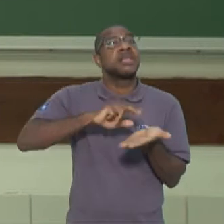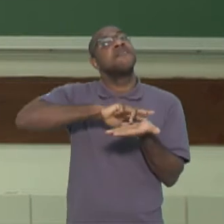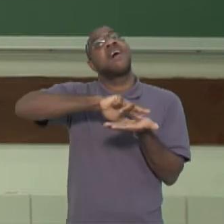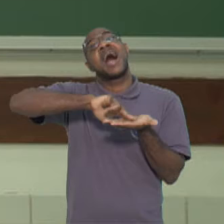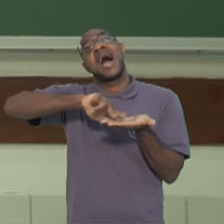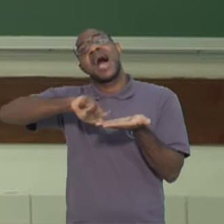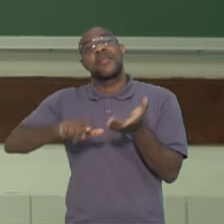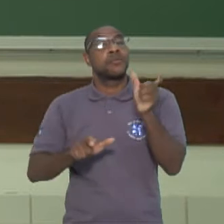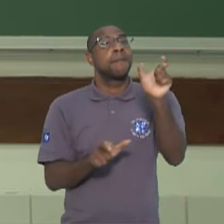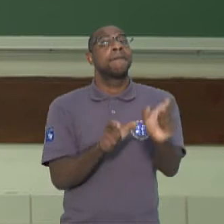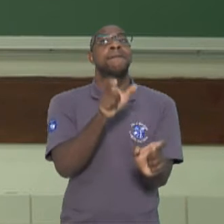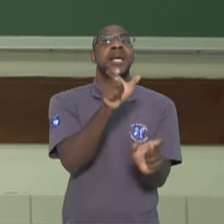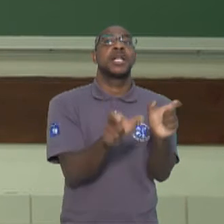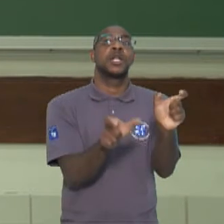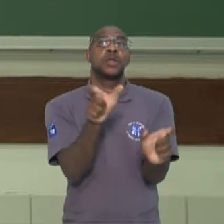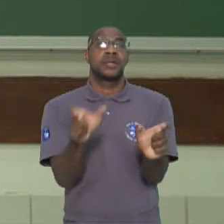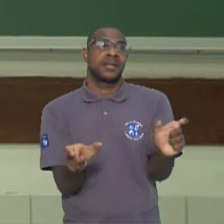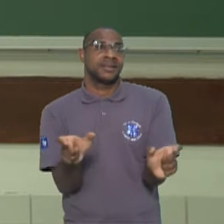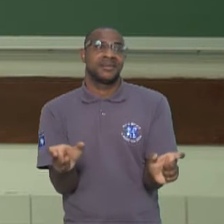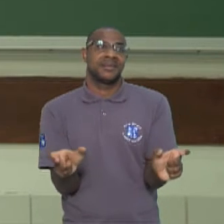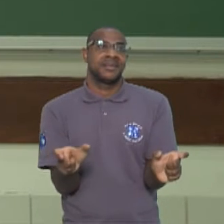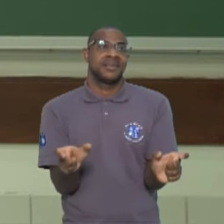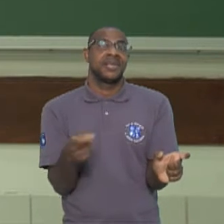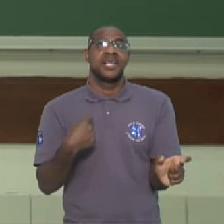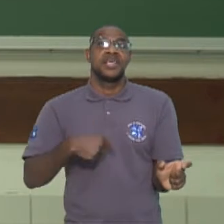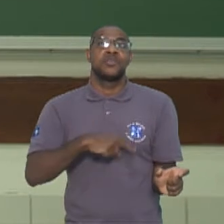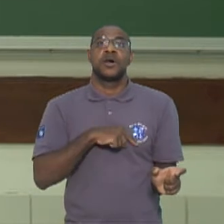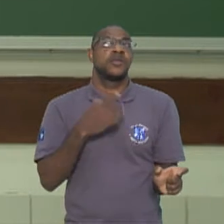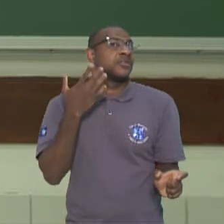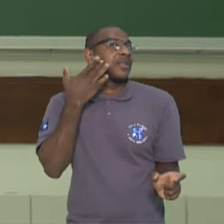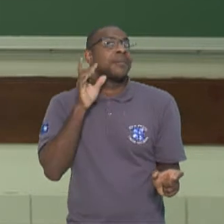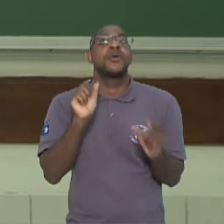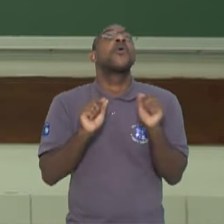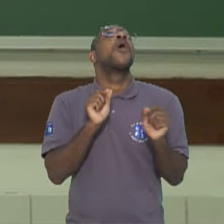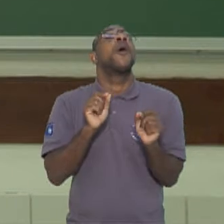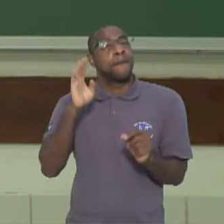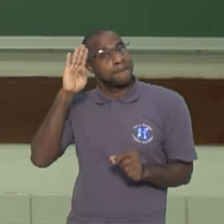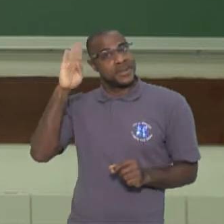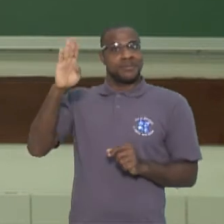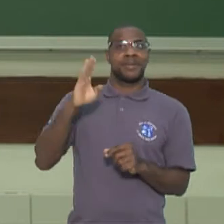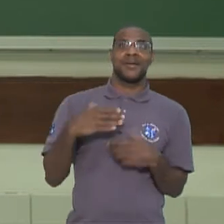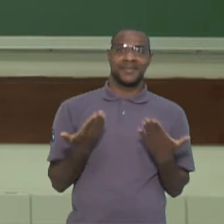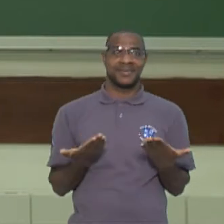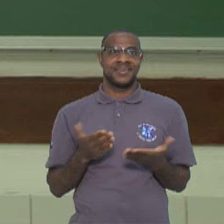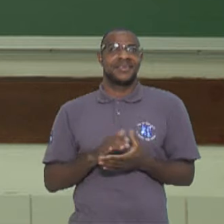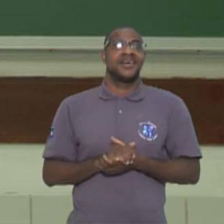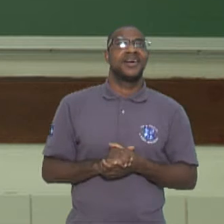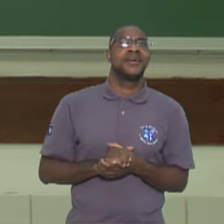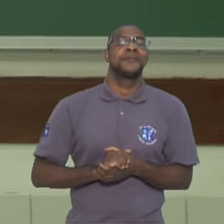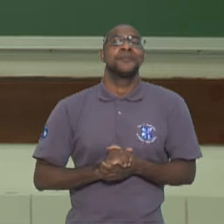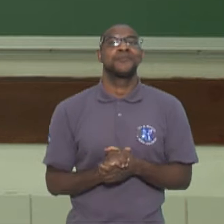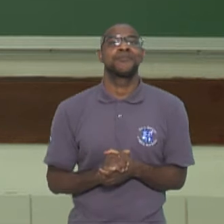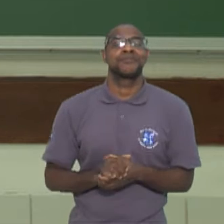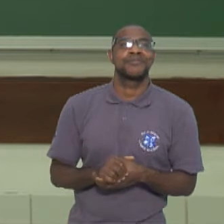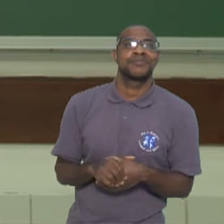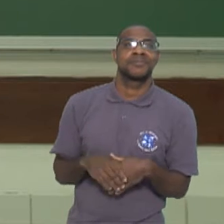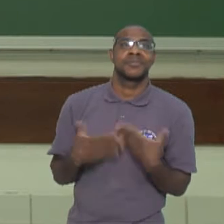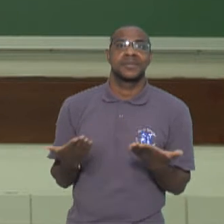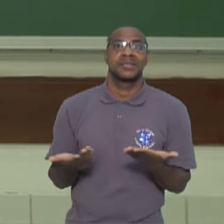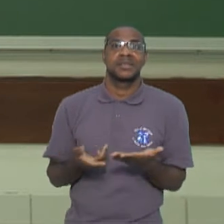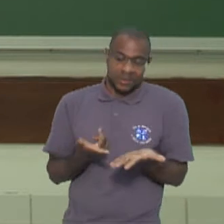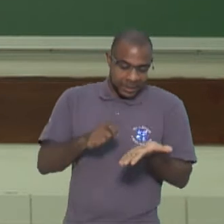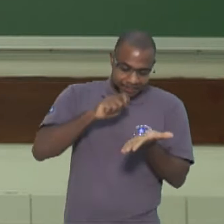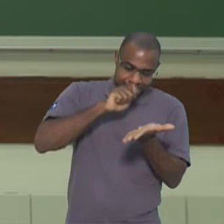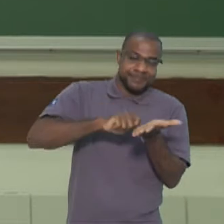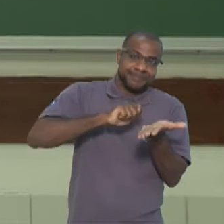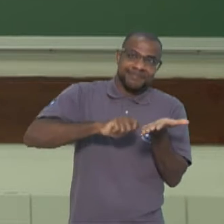não consegue definir qual que é o principal. Assim como tem histórias que não devem ter um personagem específico, né? Mas contar de